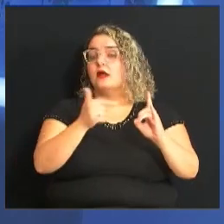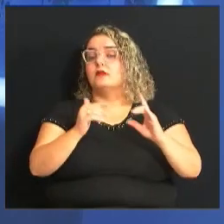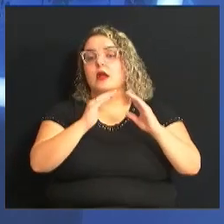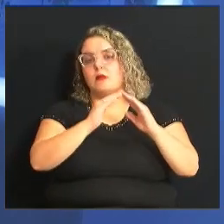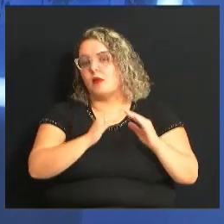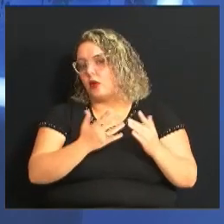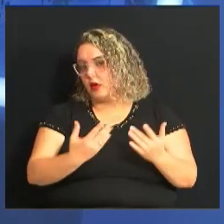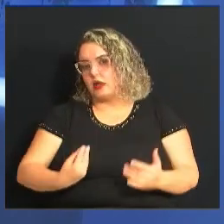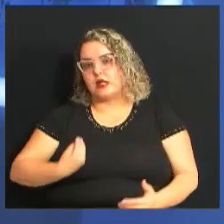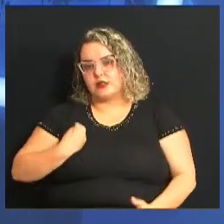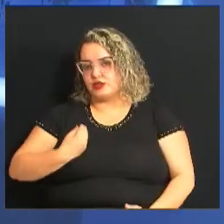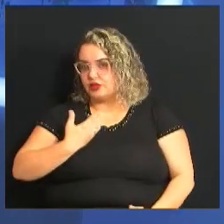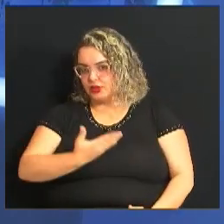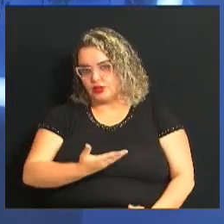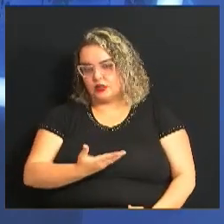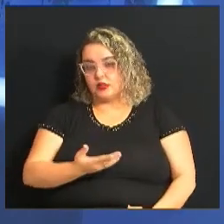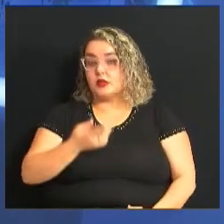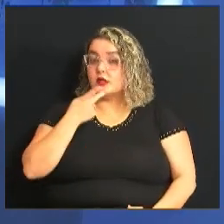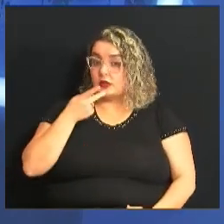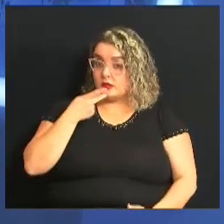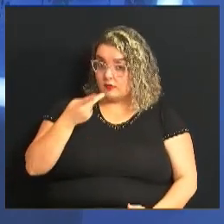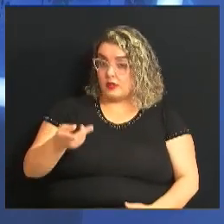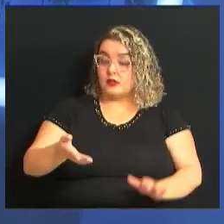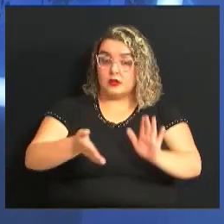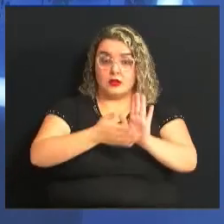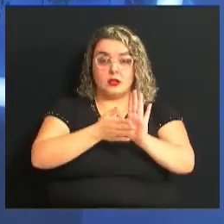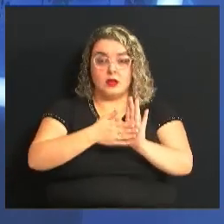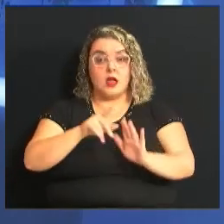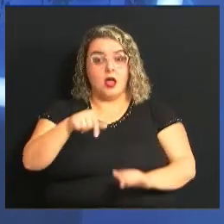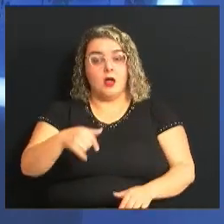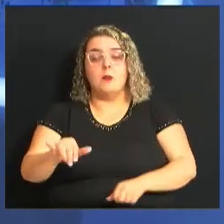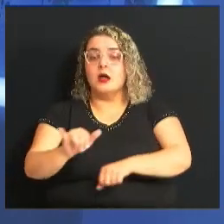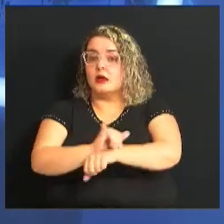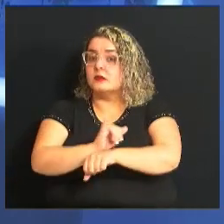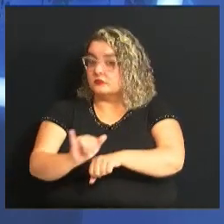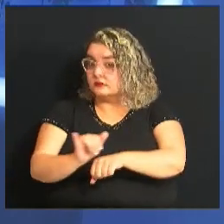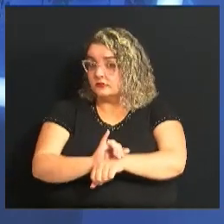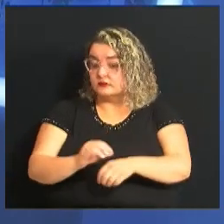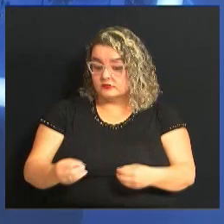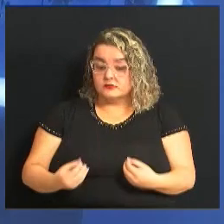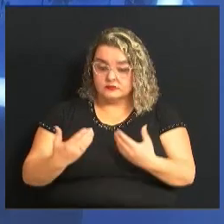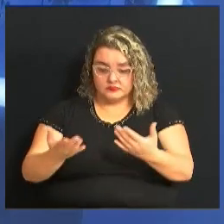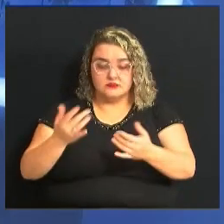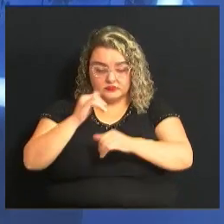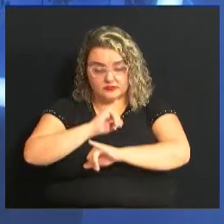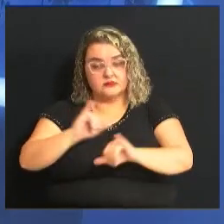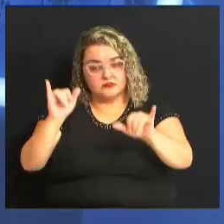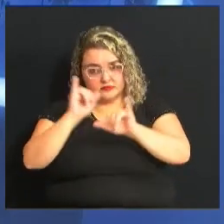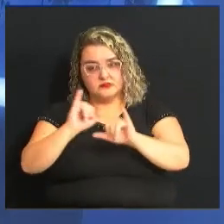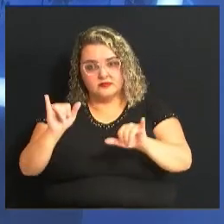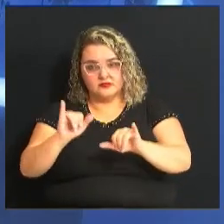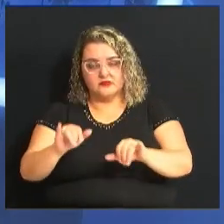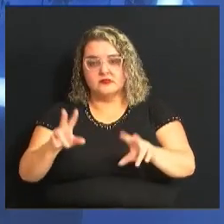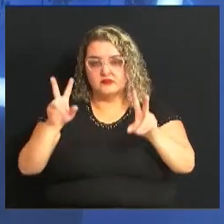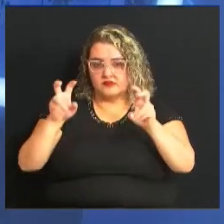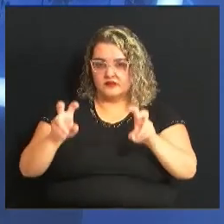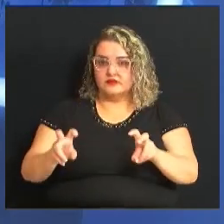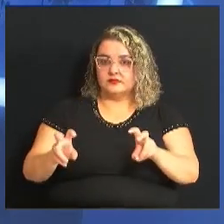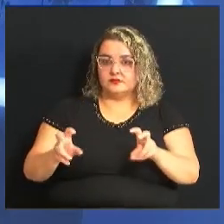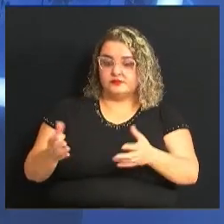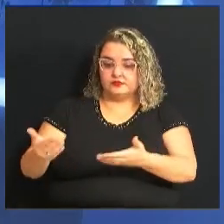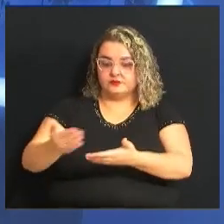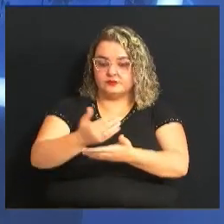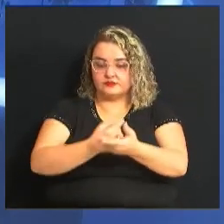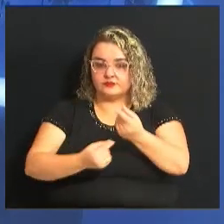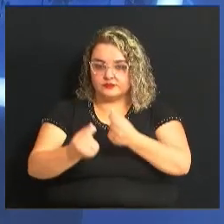Ela adianta, né, que a proposta era uma estratégia para dar publicidade ao assunto e também recolher contribuições.